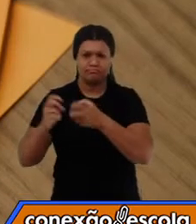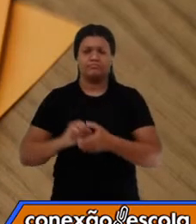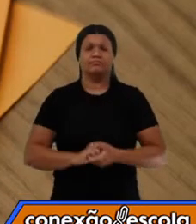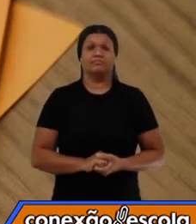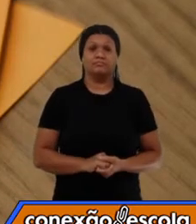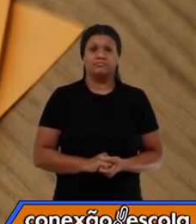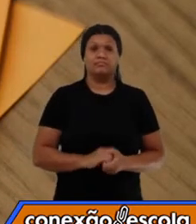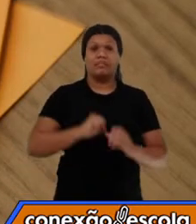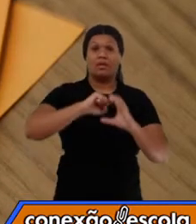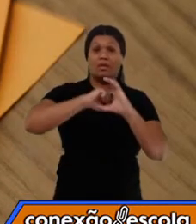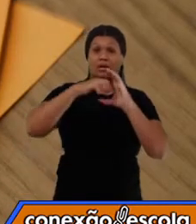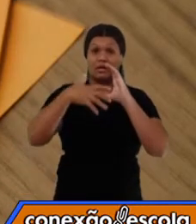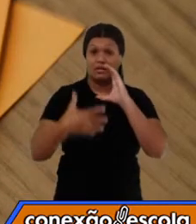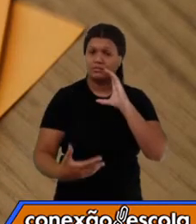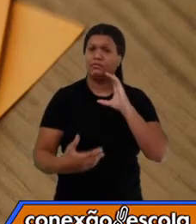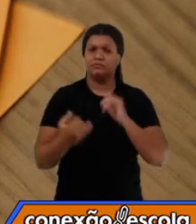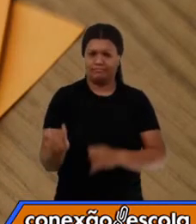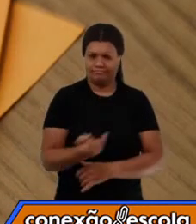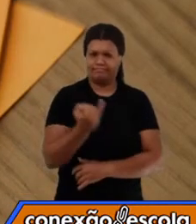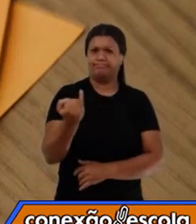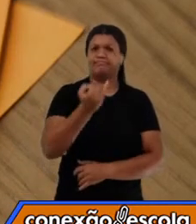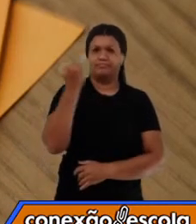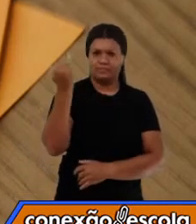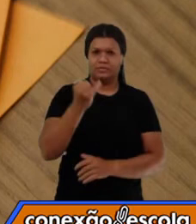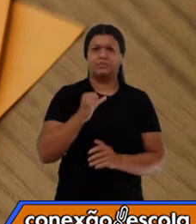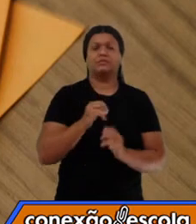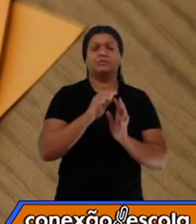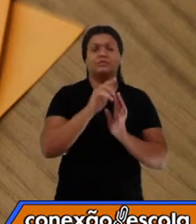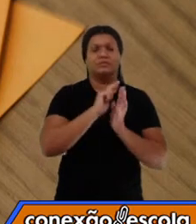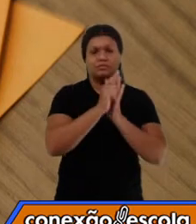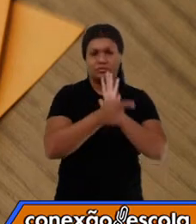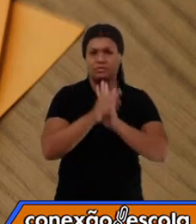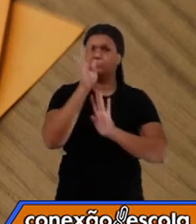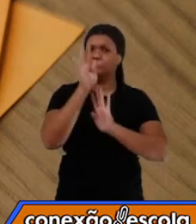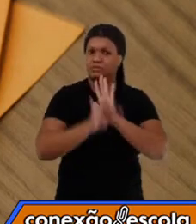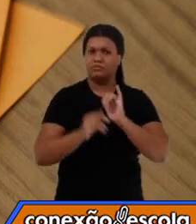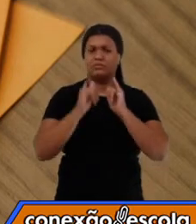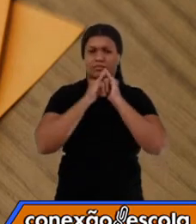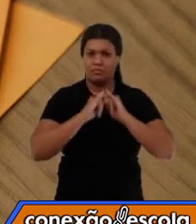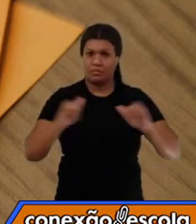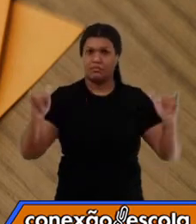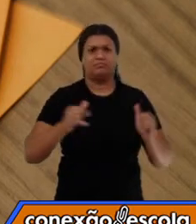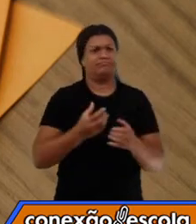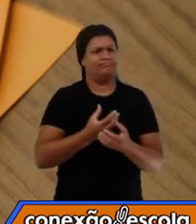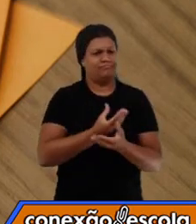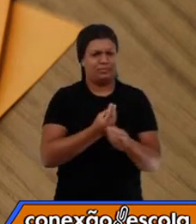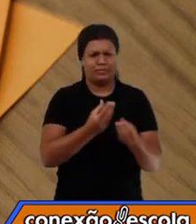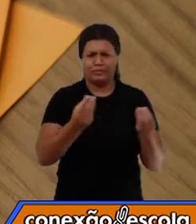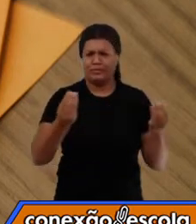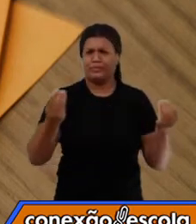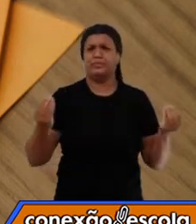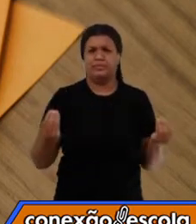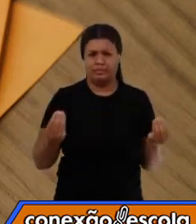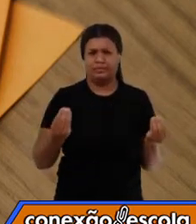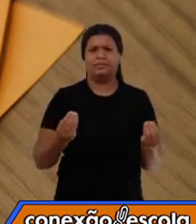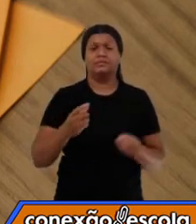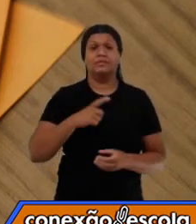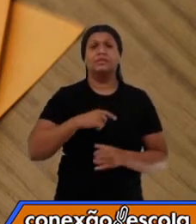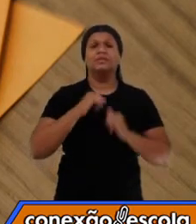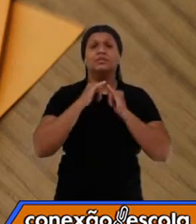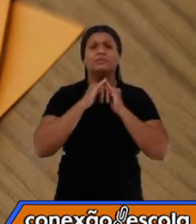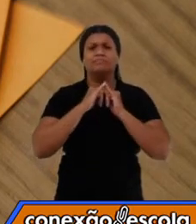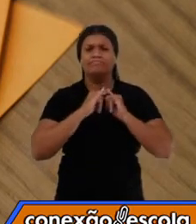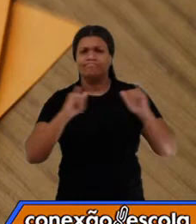As características fundamentais dos gêneros textuais informativos, gente, são muitas. Esses gêneros